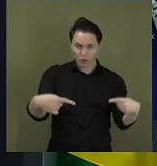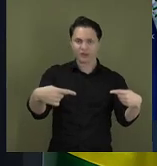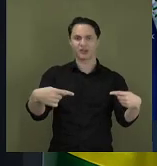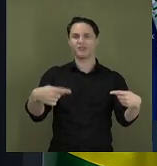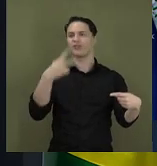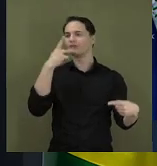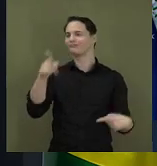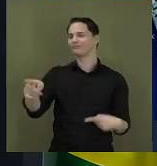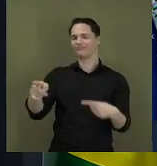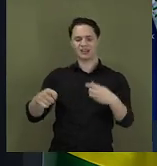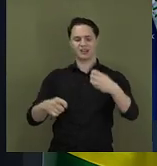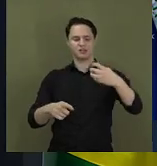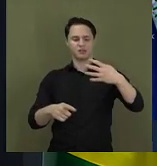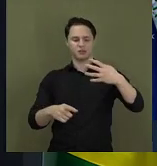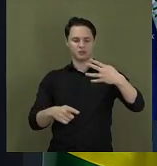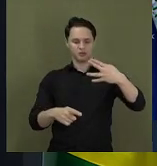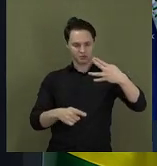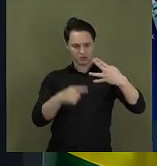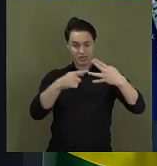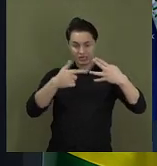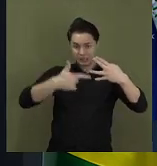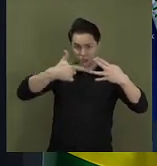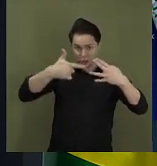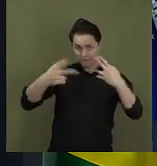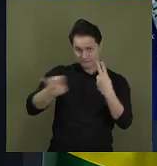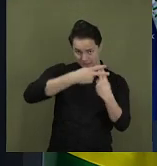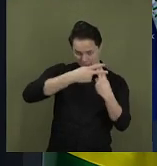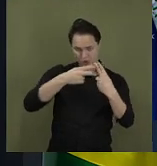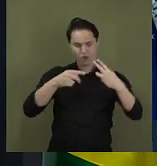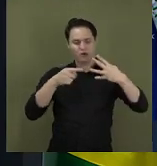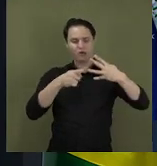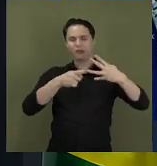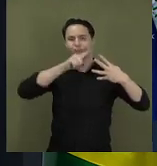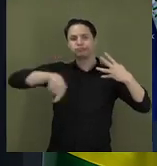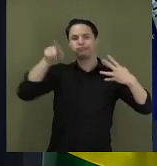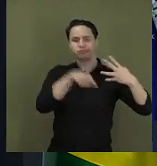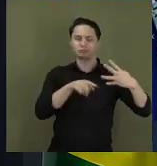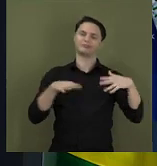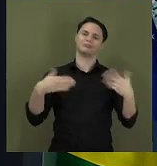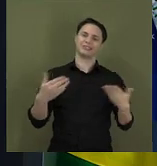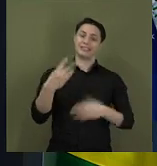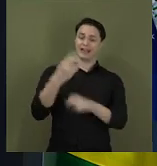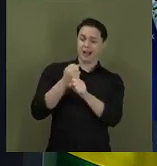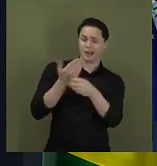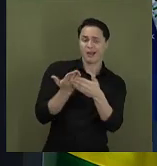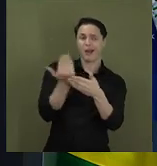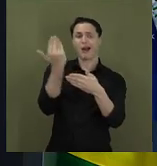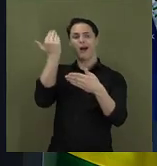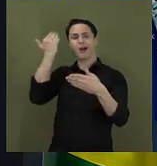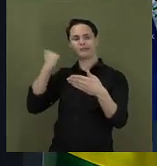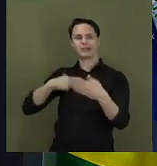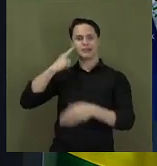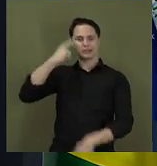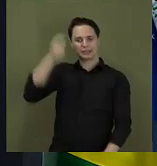prisão em segunda instância. O mesmo tribunal que apenas 3 anos antes tinha decidido